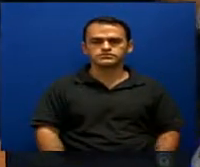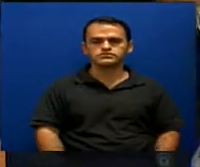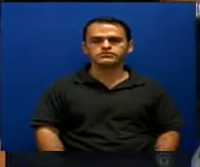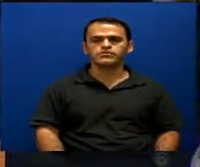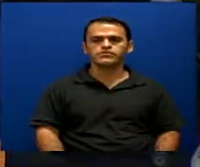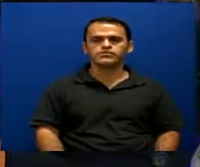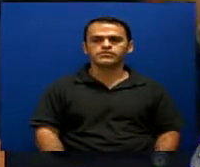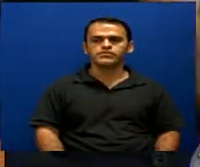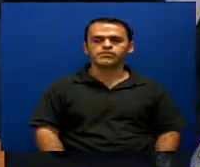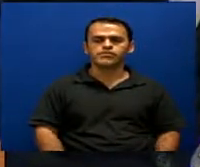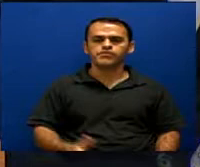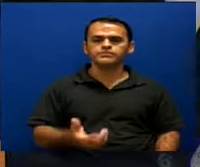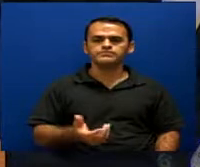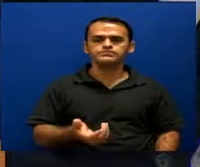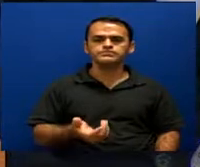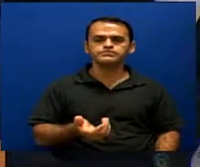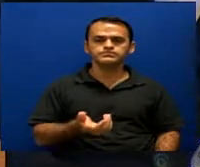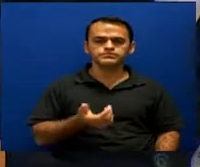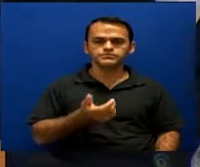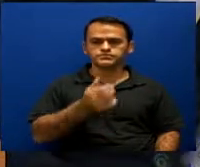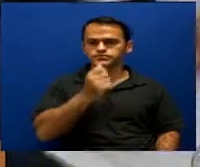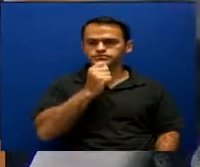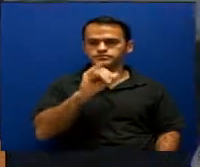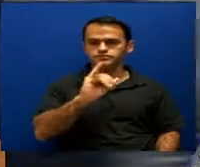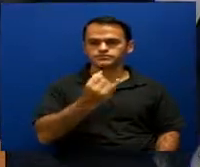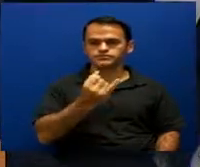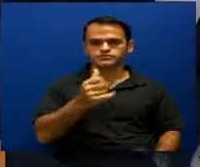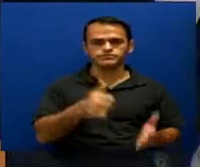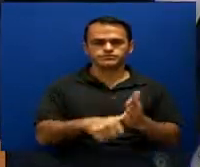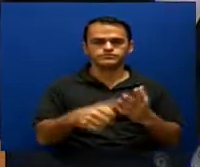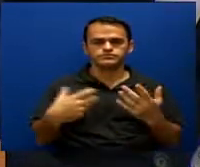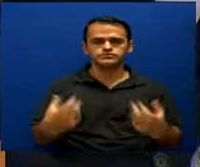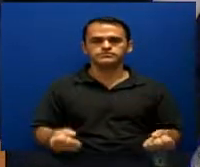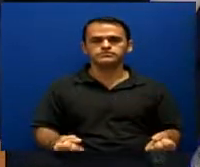Agora foi. Silvano Júnior, voto sim. Sim.